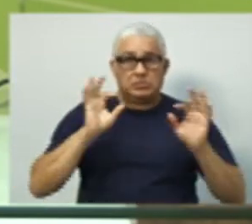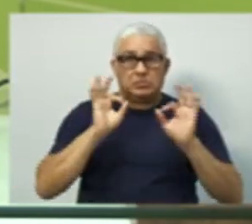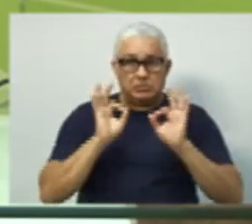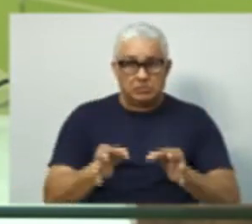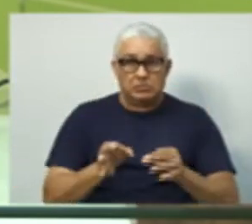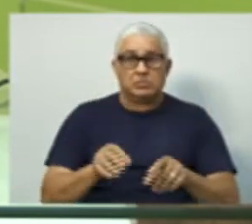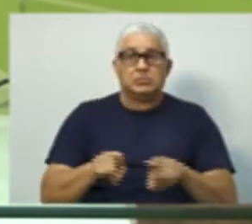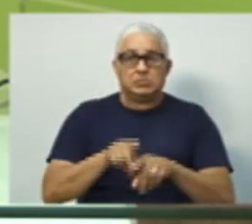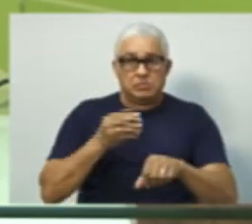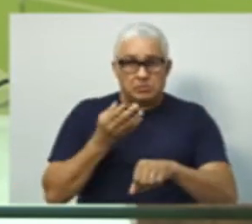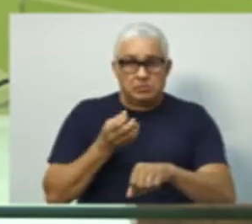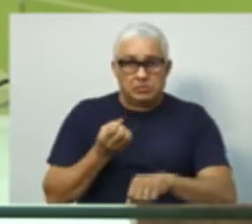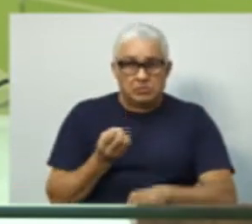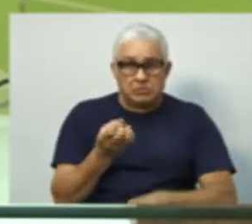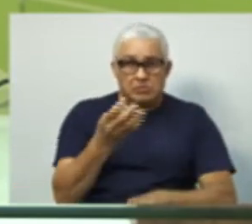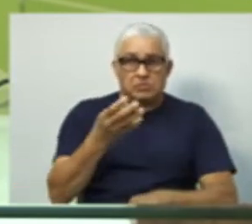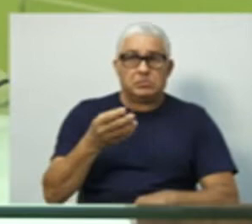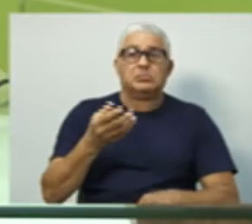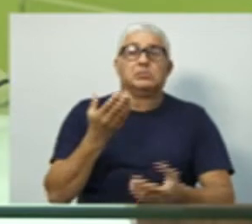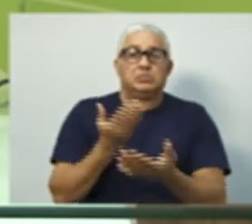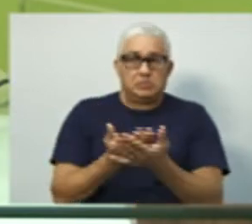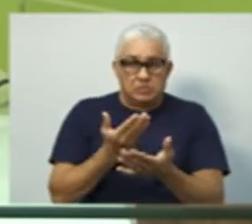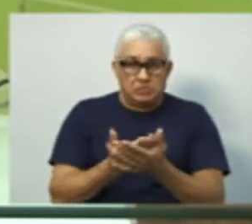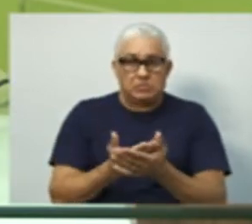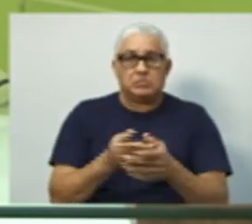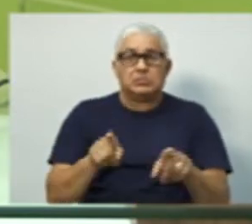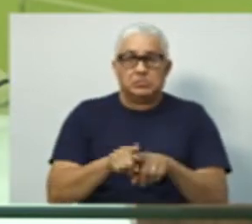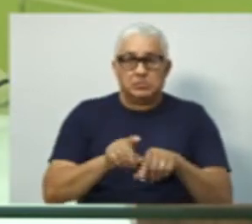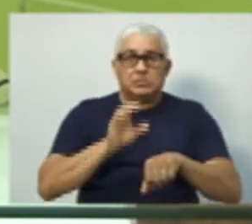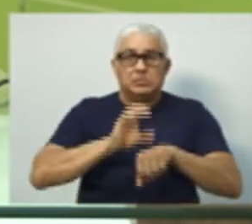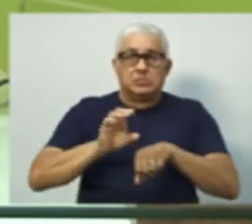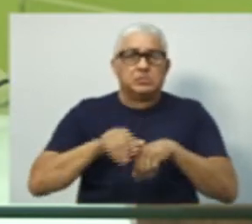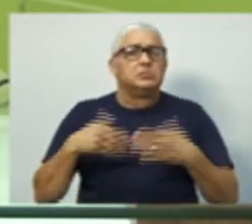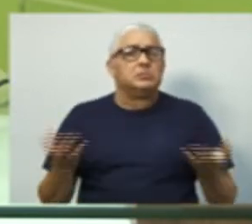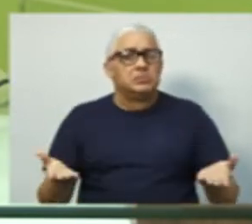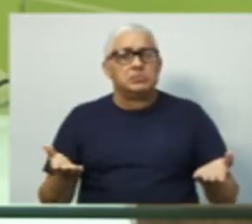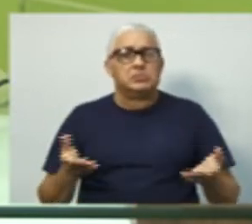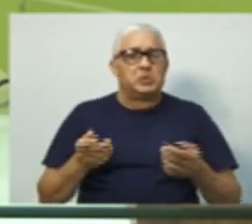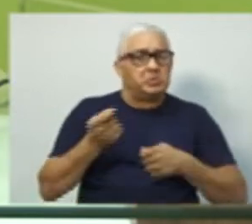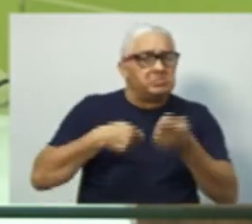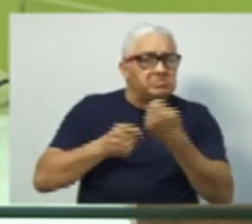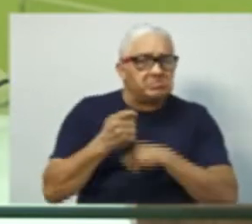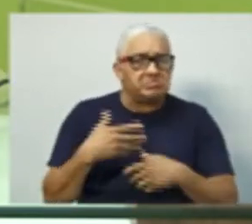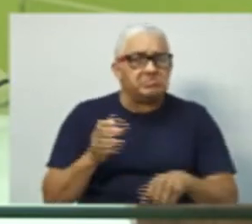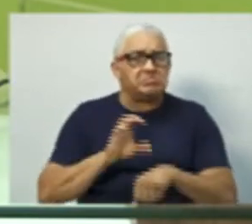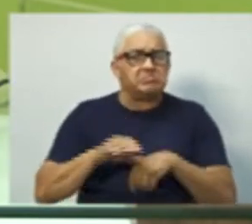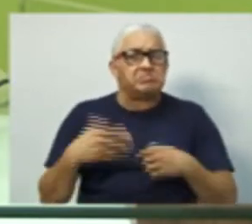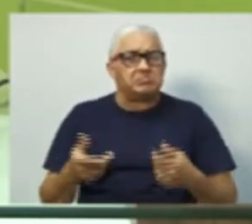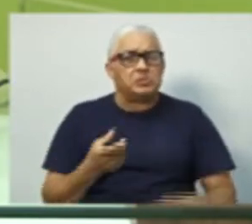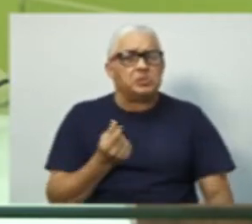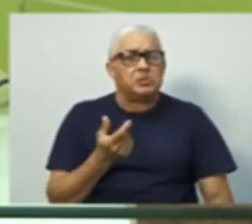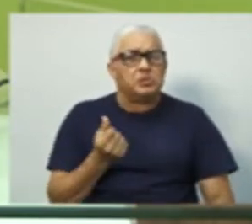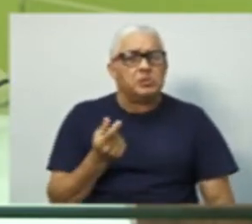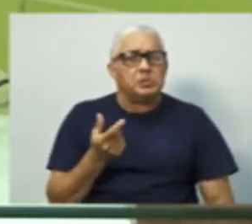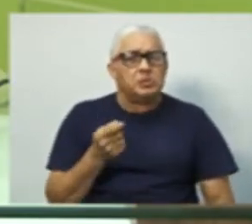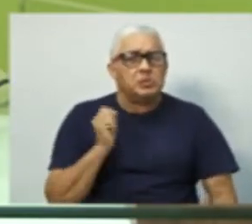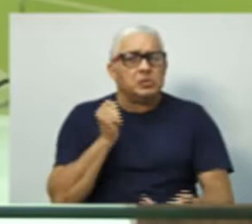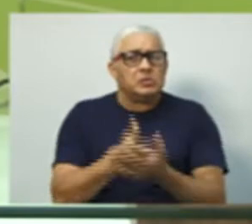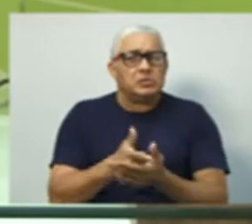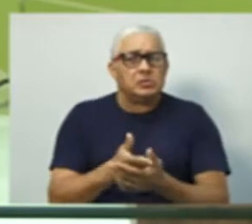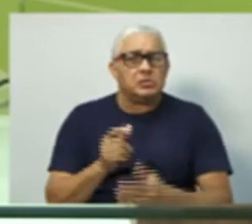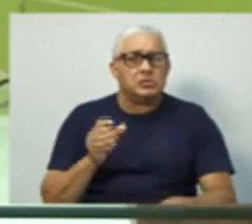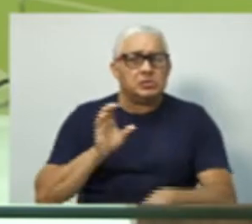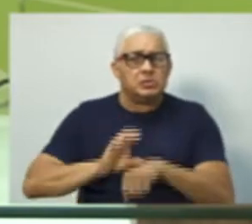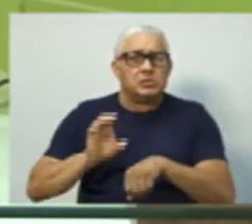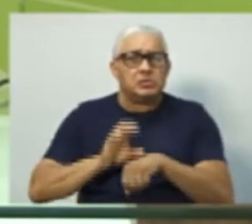250, 420, 260. Ele pegou os meses de abril, maio e junho. Ele quer fazer a previsão para quê?